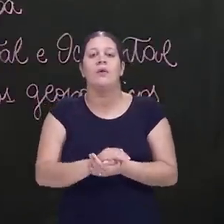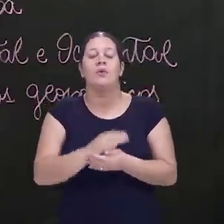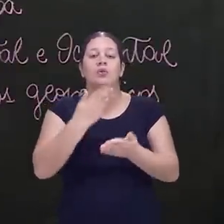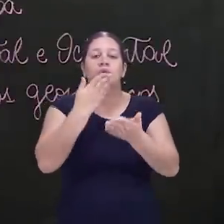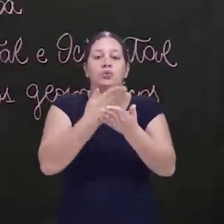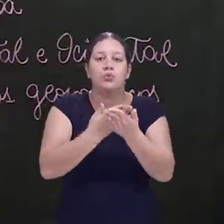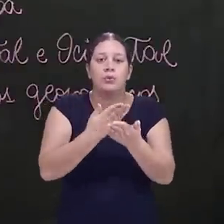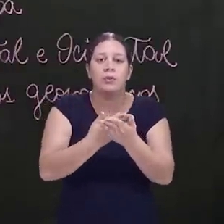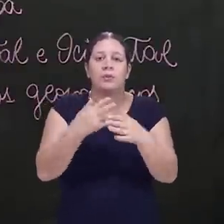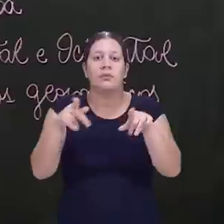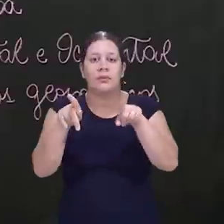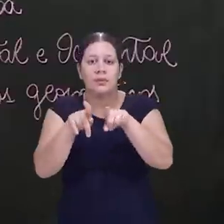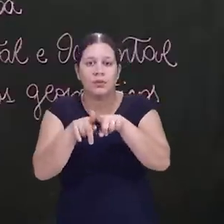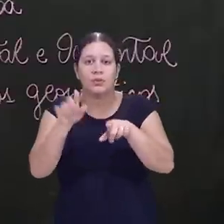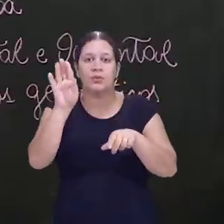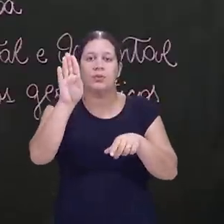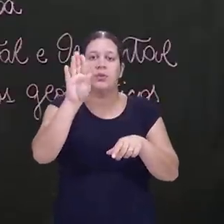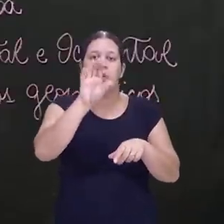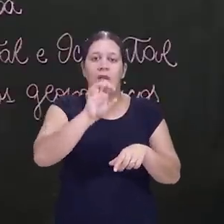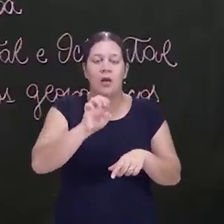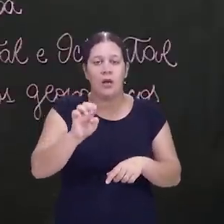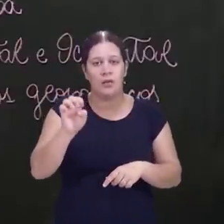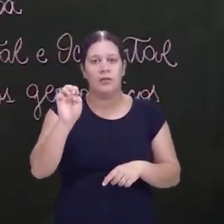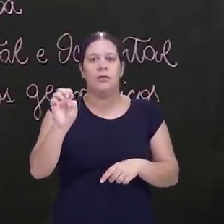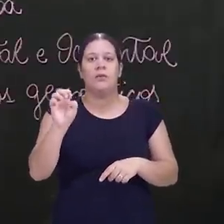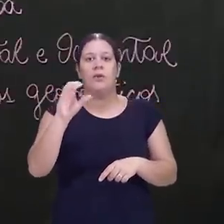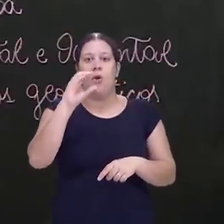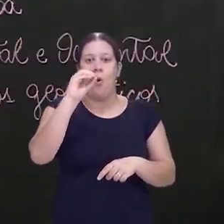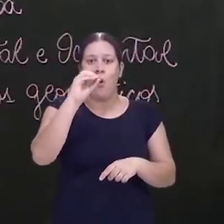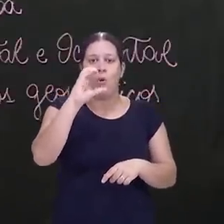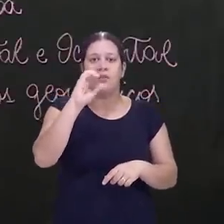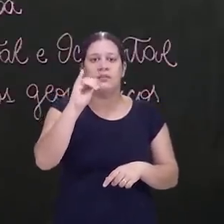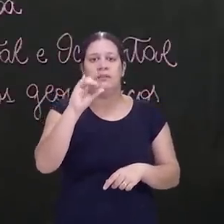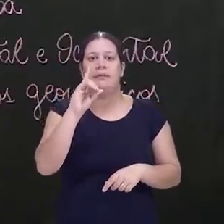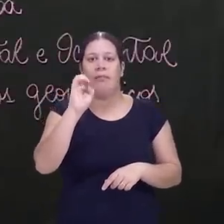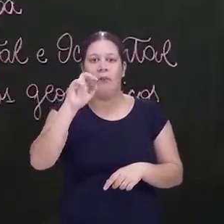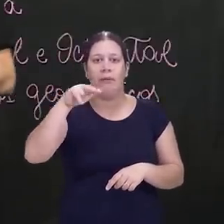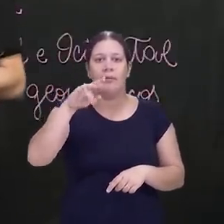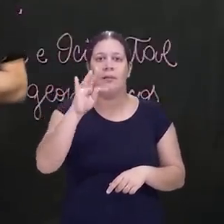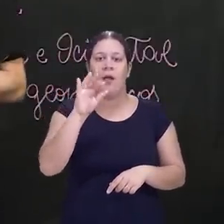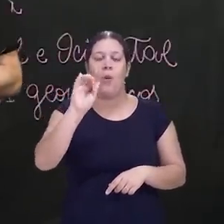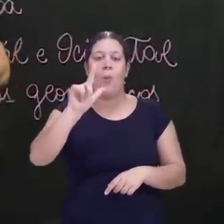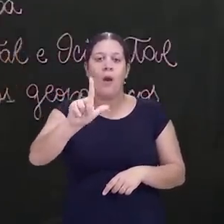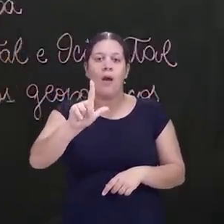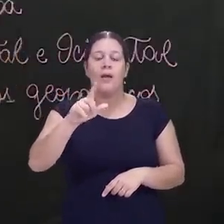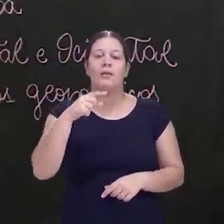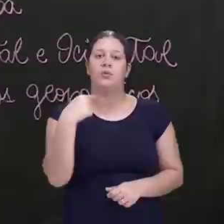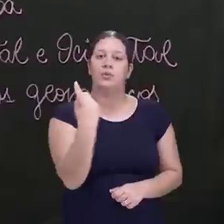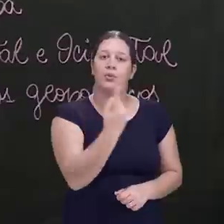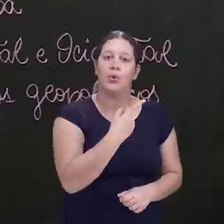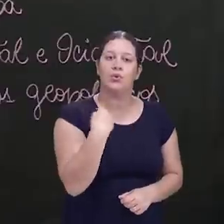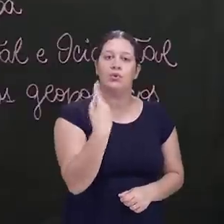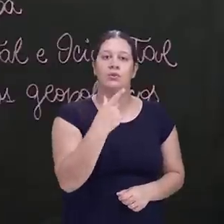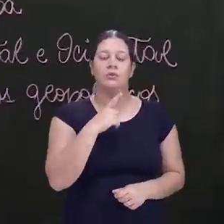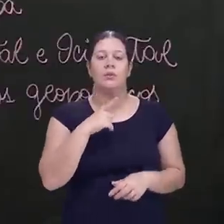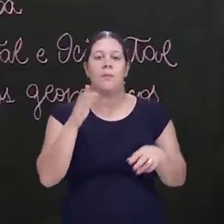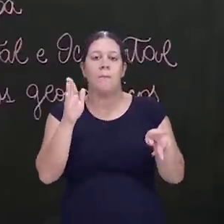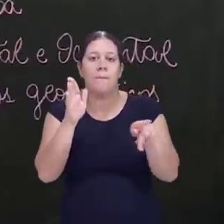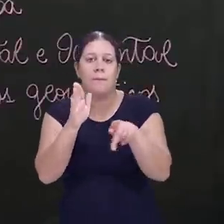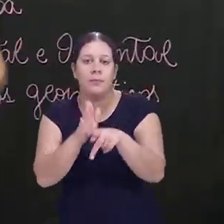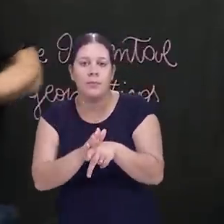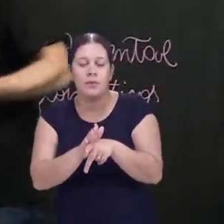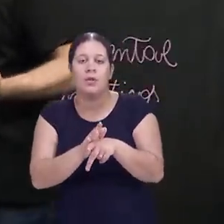maneira estudamos então a Europa Ocidental. Assim, nós temos então a parte da